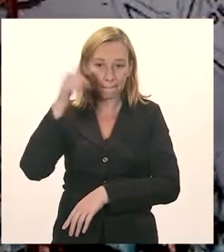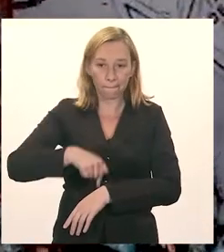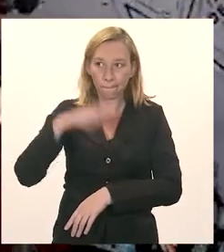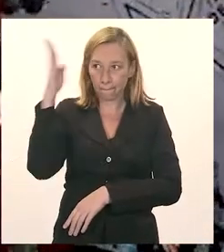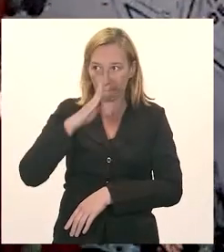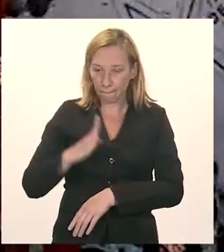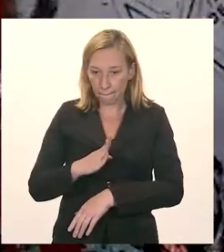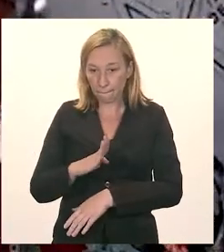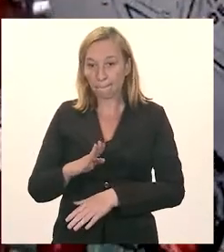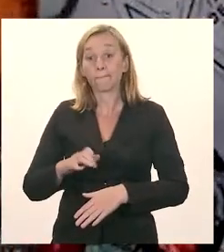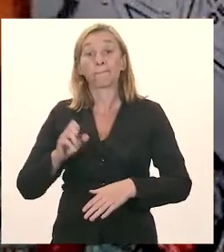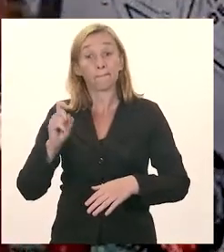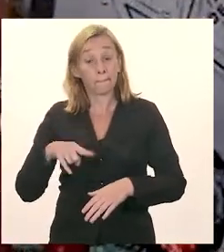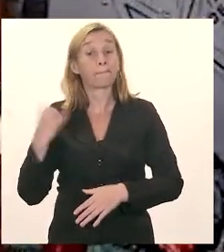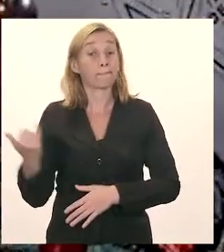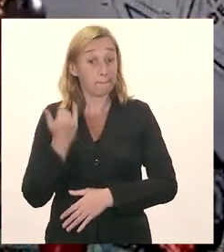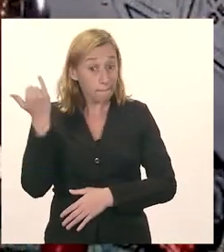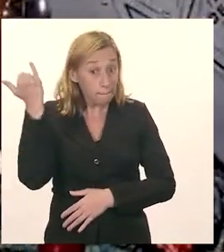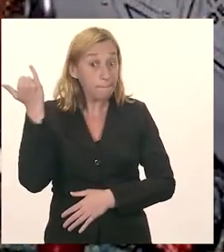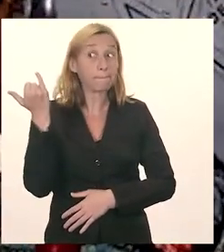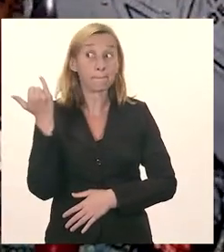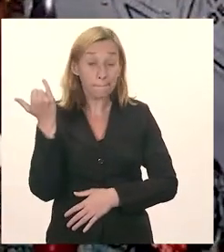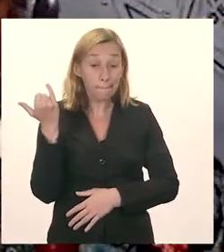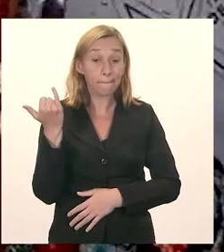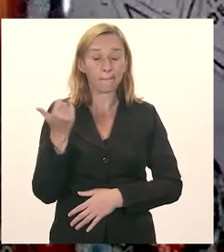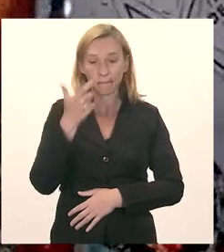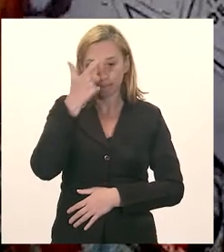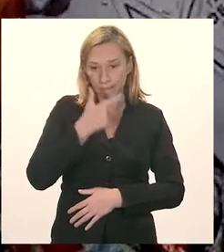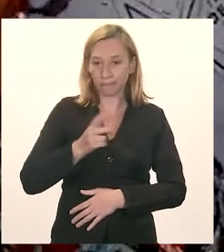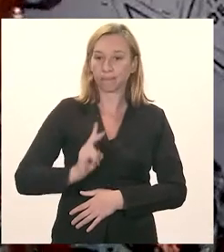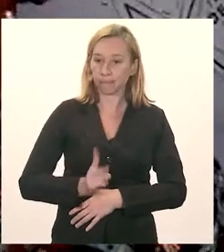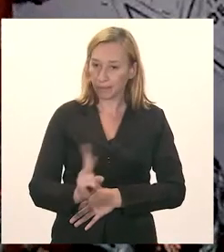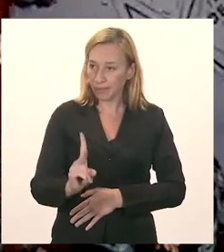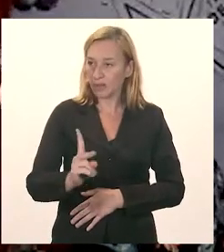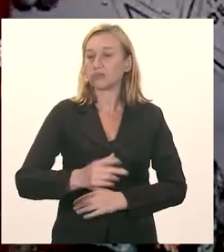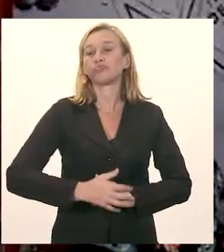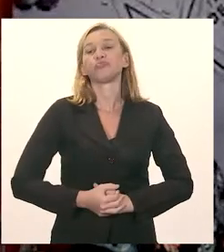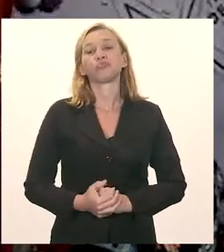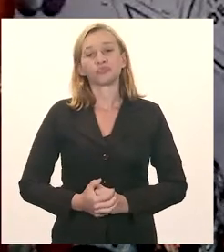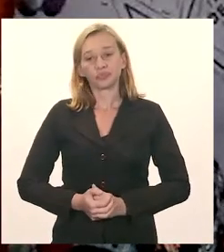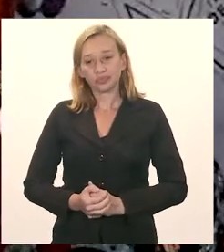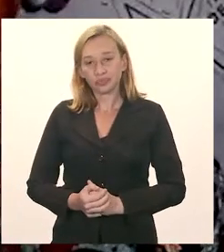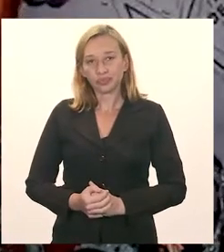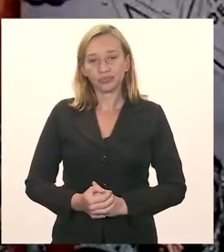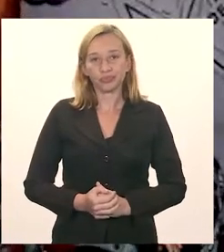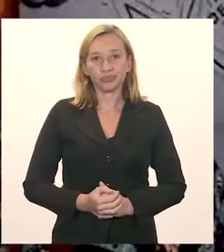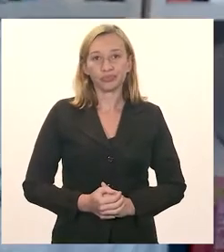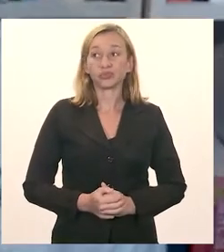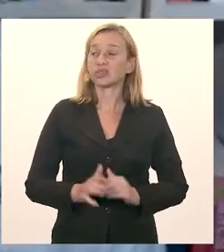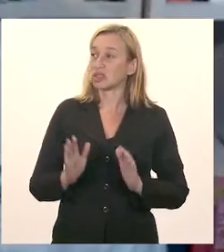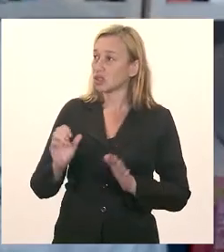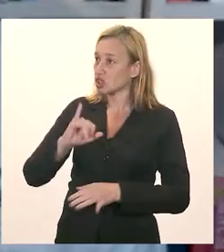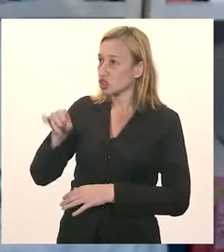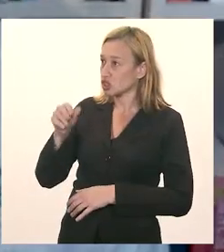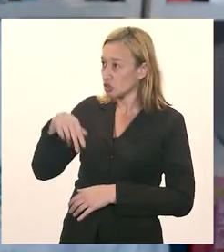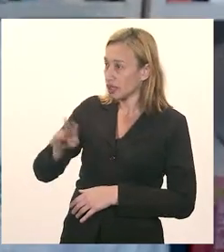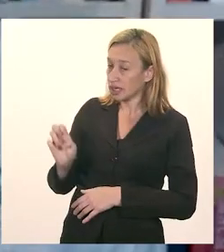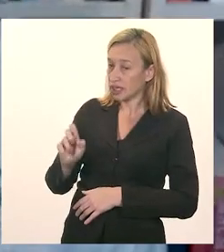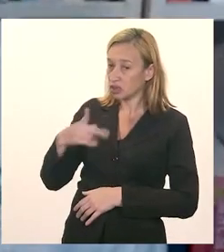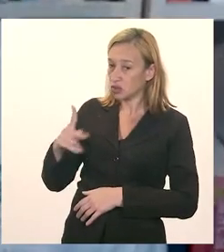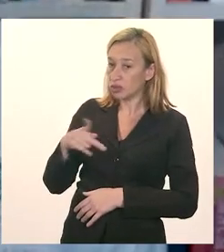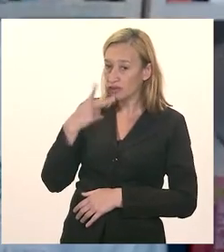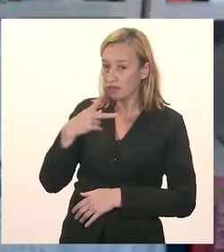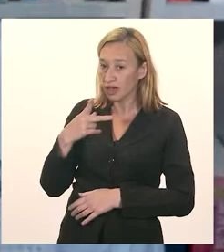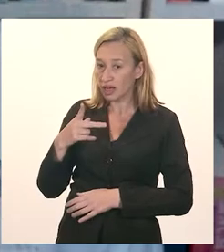do Brasil. Então, isso é extremamente importante de ser mantido vivo, entendeu? Já que a